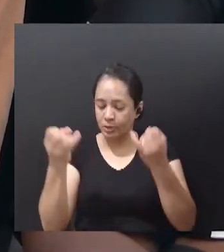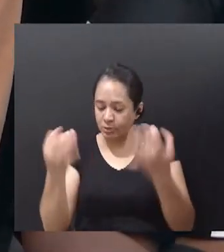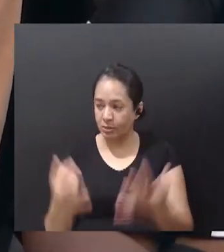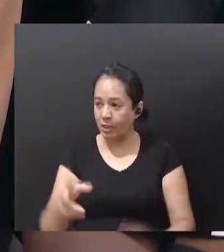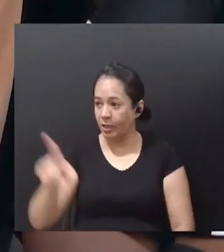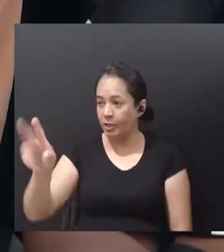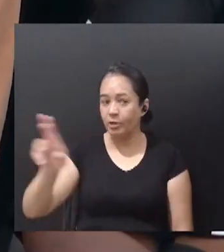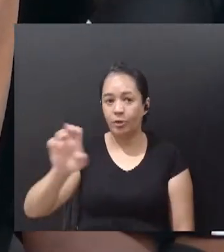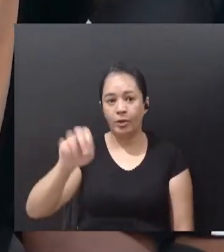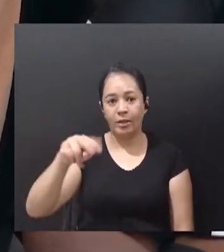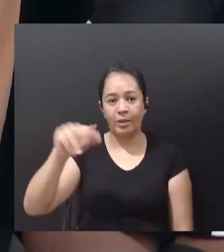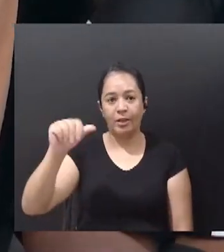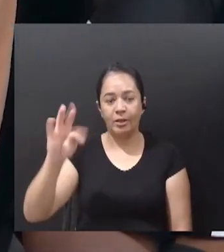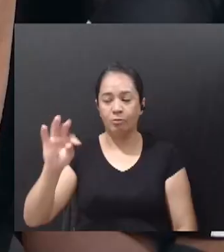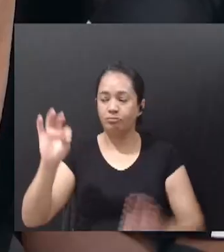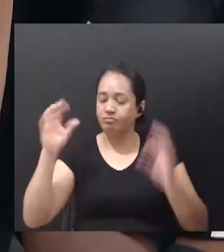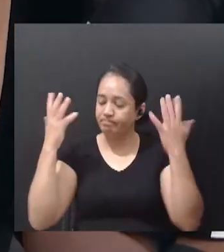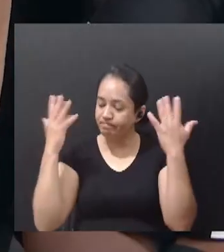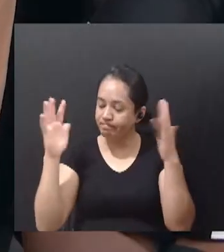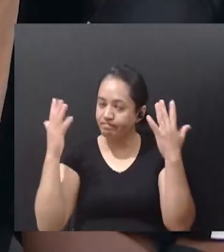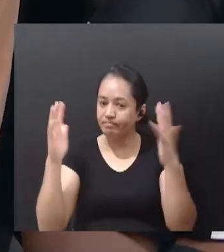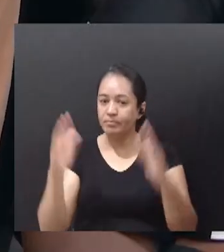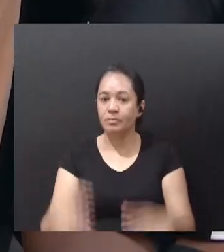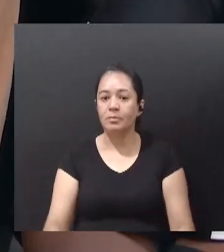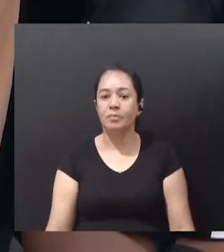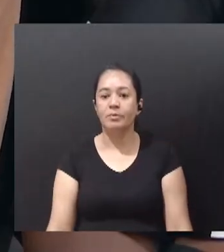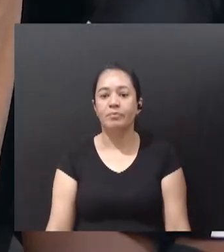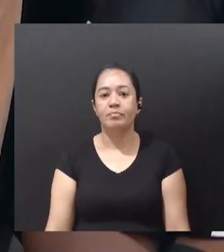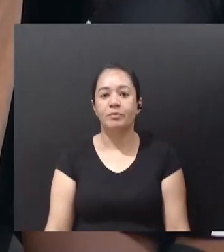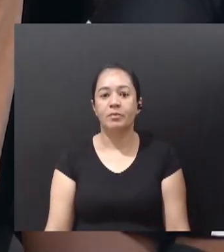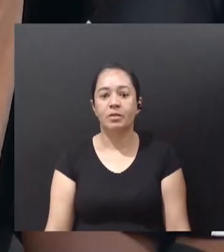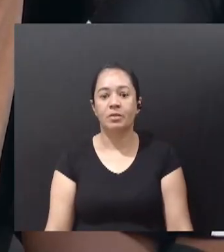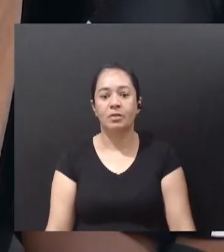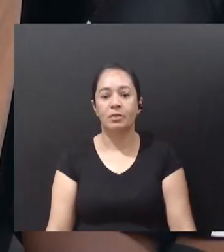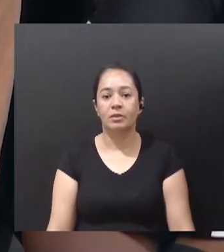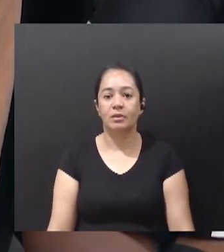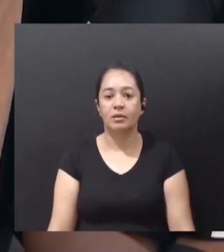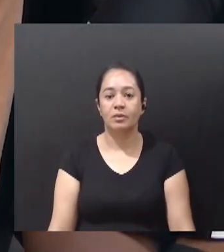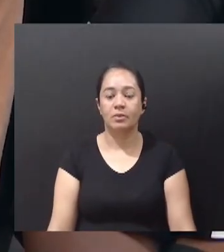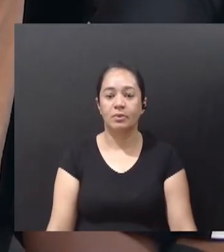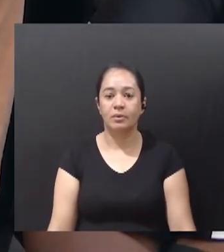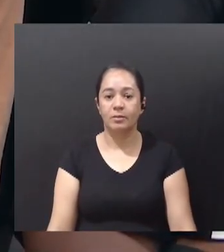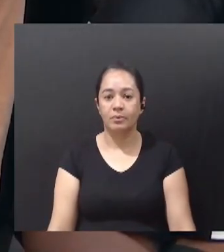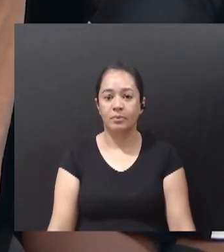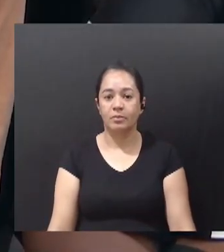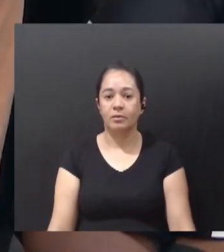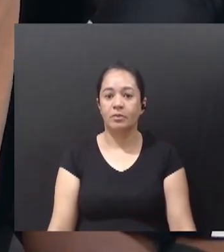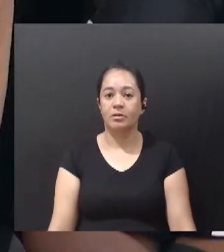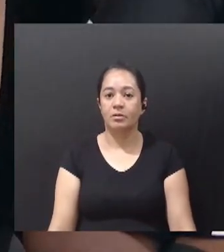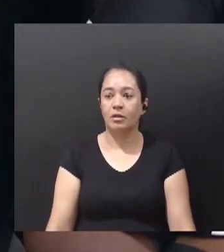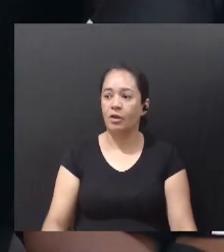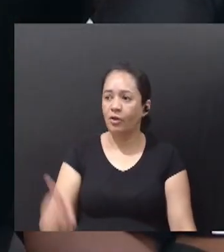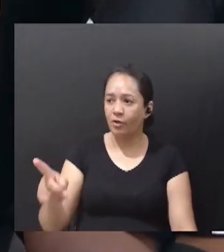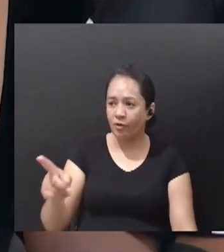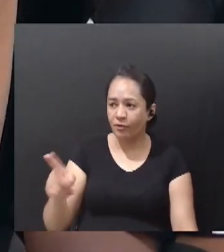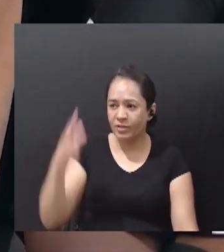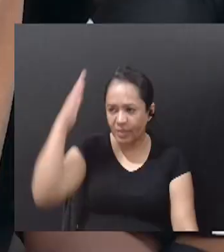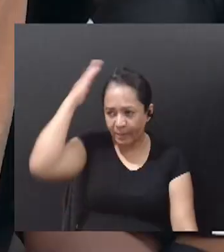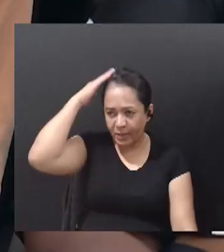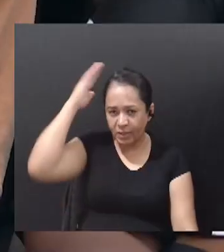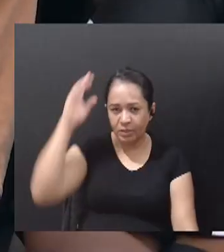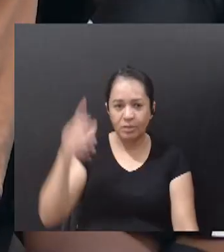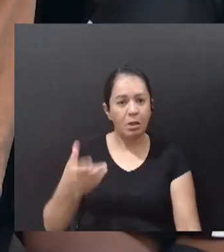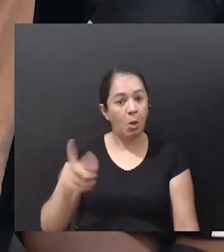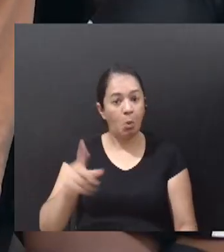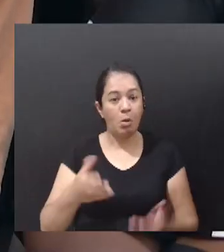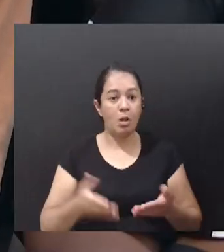parabenizá-lo, né? Até porque é paranaense? Você é paranaense? Eu nasci em Sorocaba. Ah, nasci em Sorocaba. Mas só